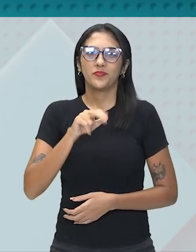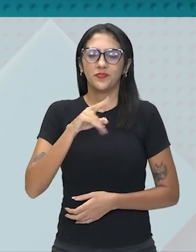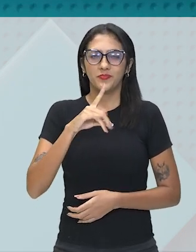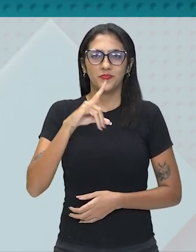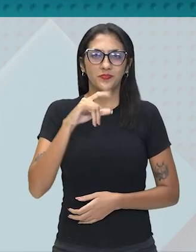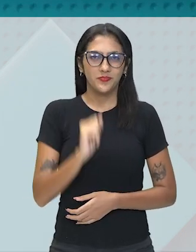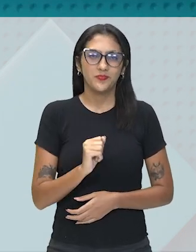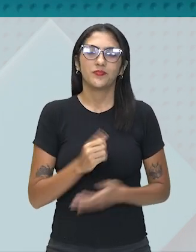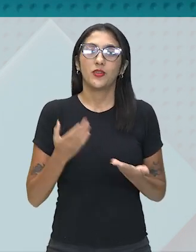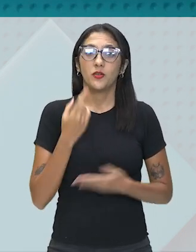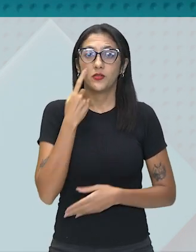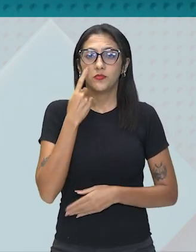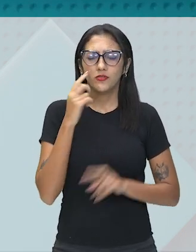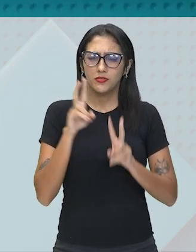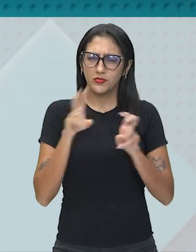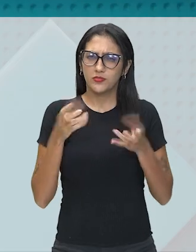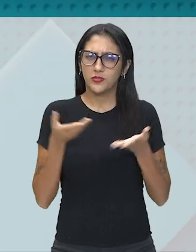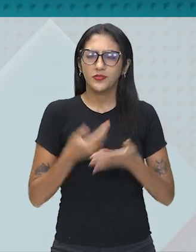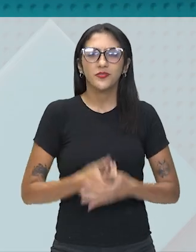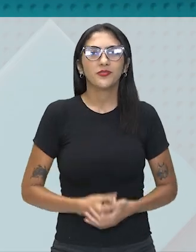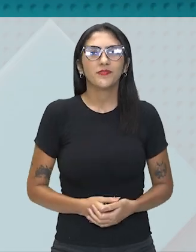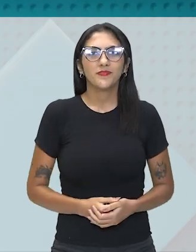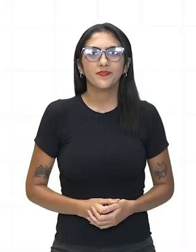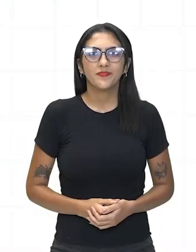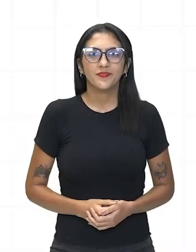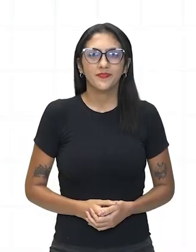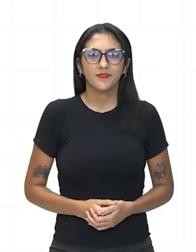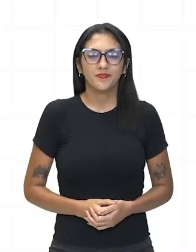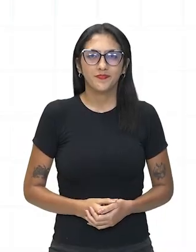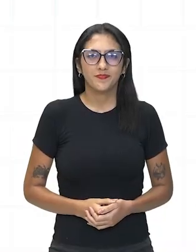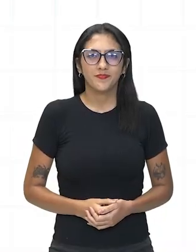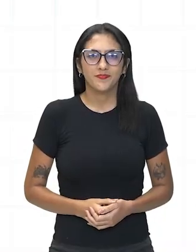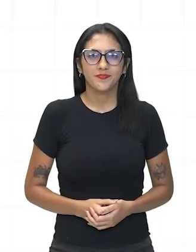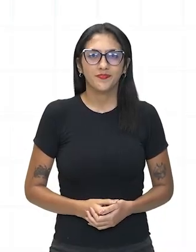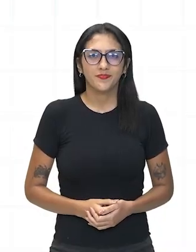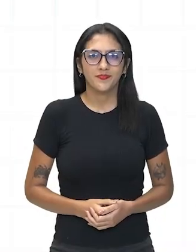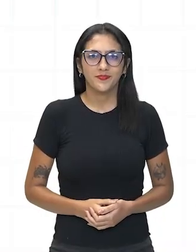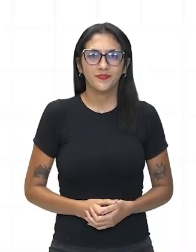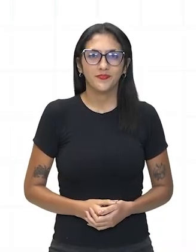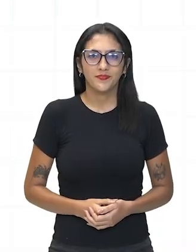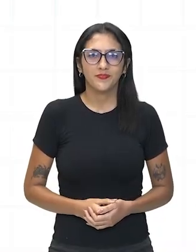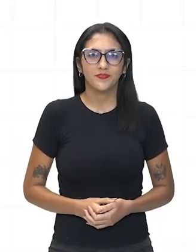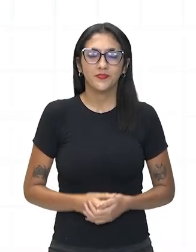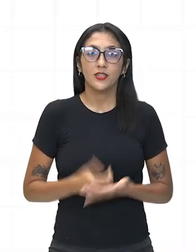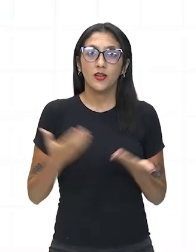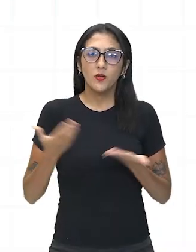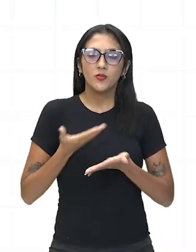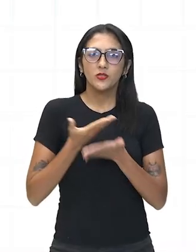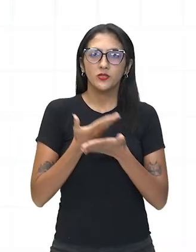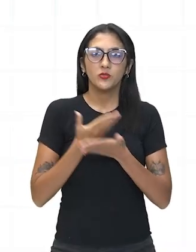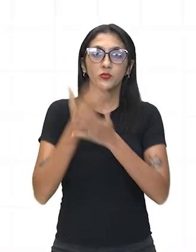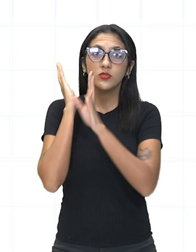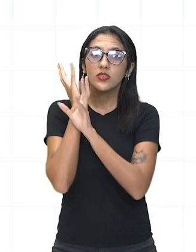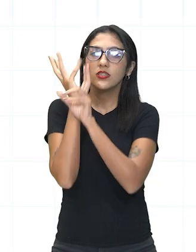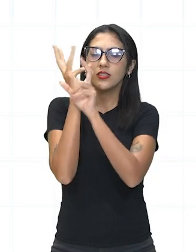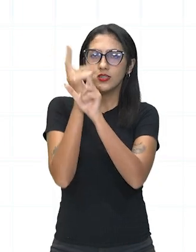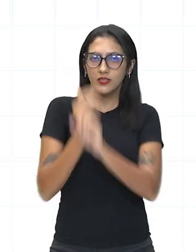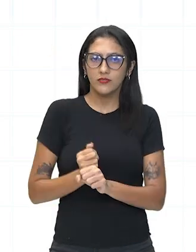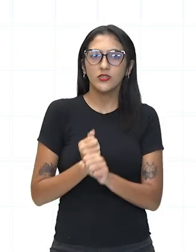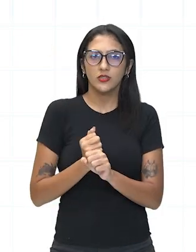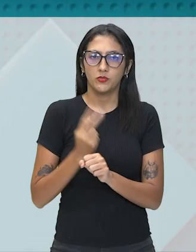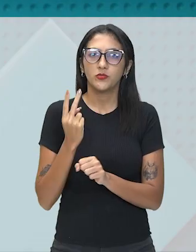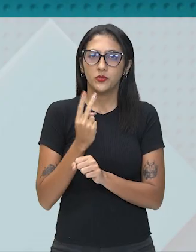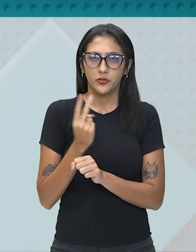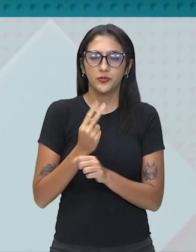vamos conferir o nosso assunto de hoje. Então, olha só, nós vamos continuar a nossa aula de revisão e em